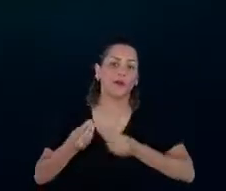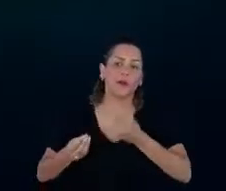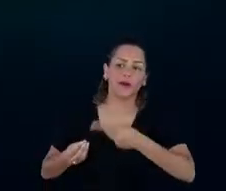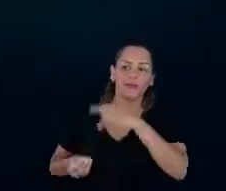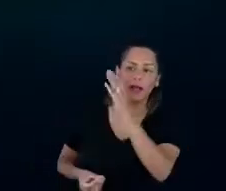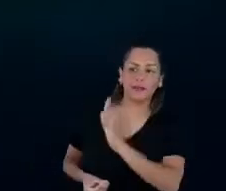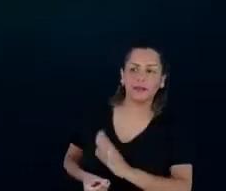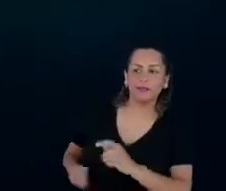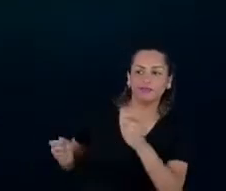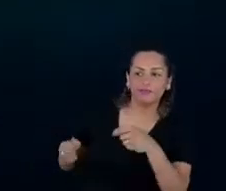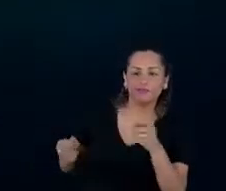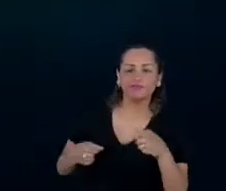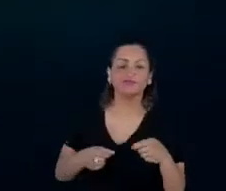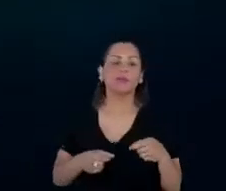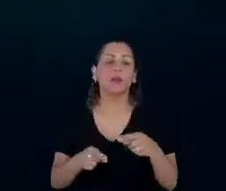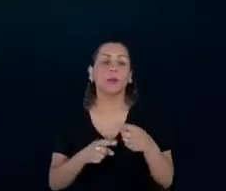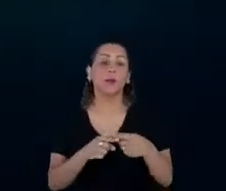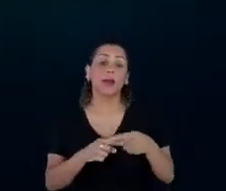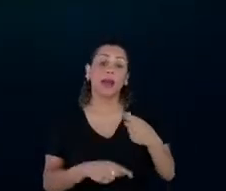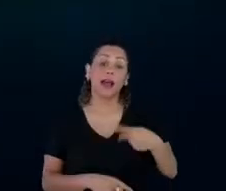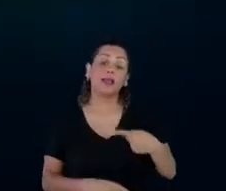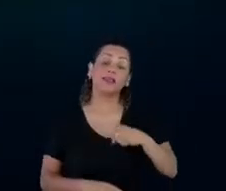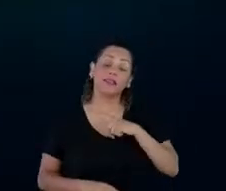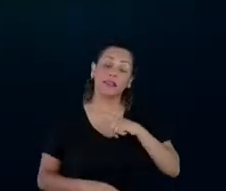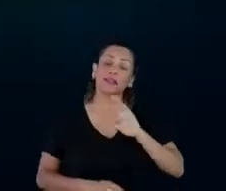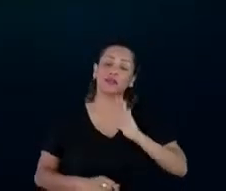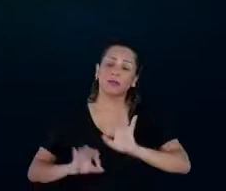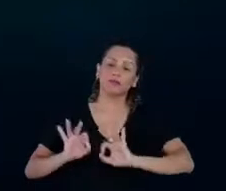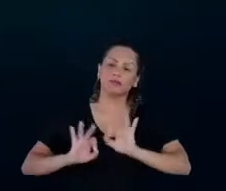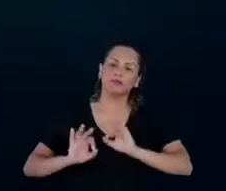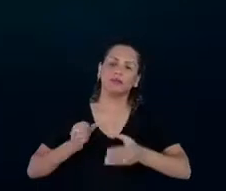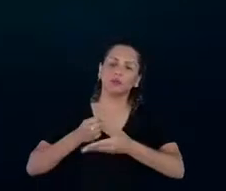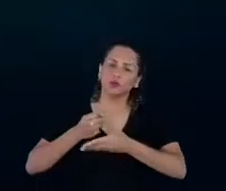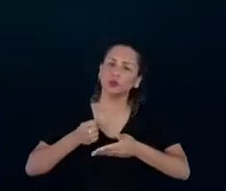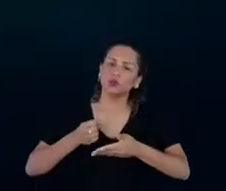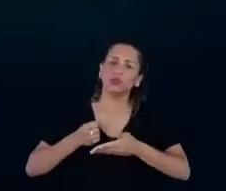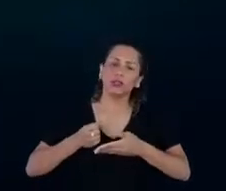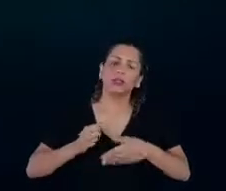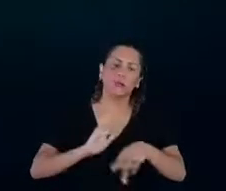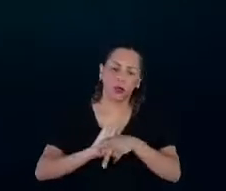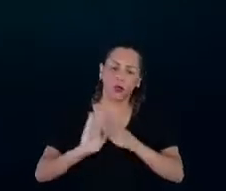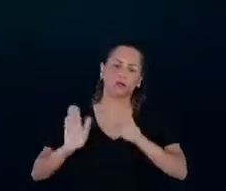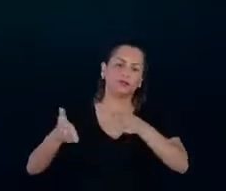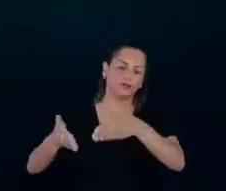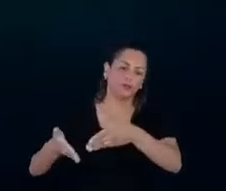E por quê? Porque aqui tem a infraestrutura já existente para essa tecnologia.